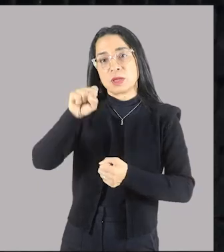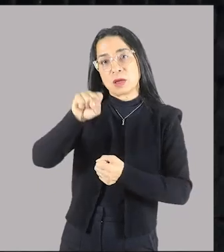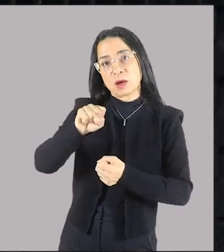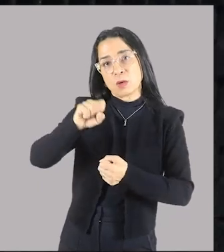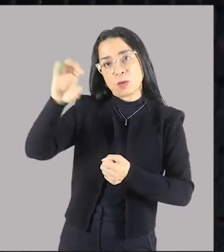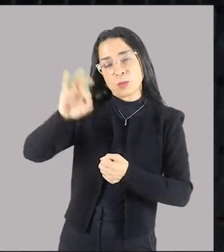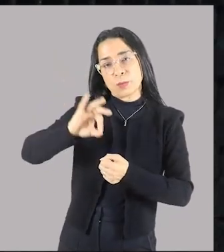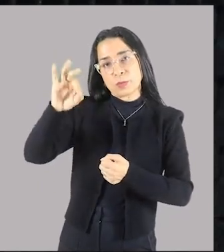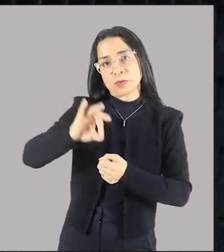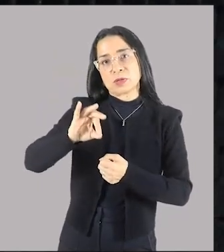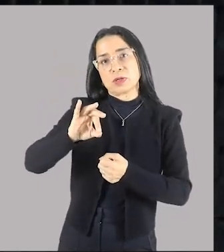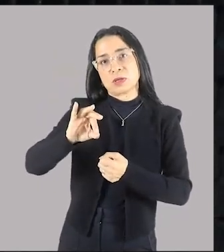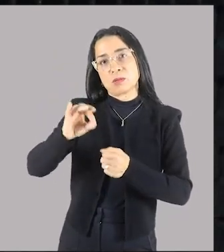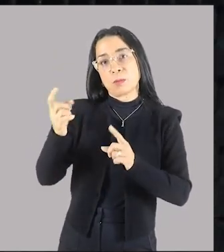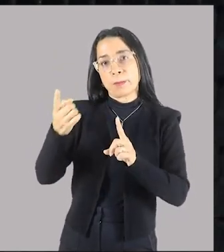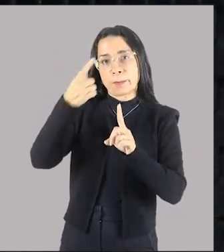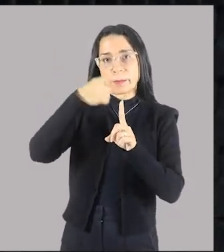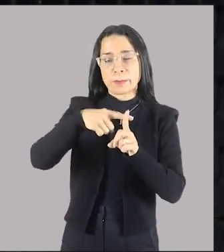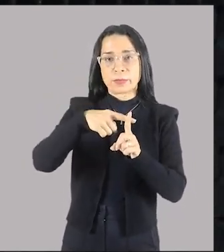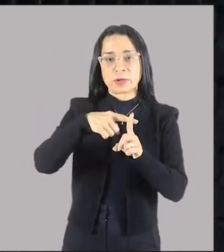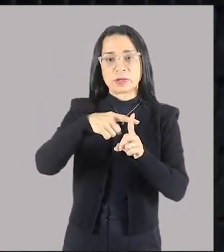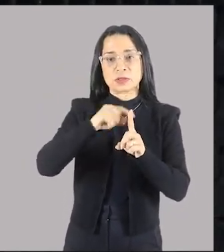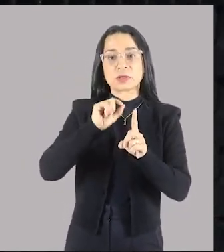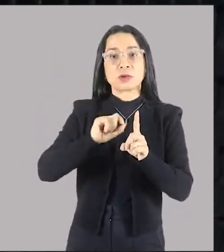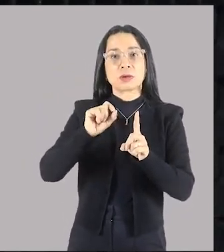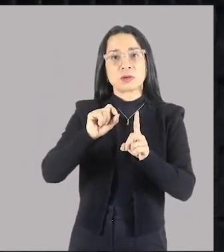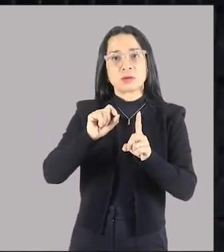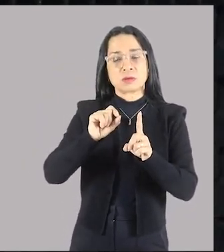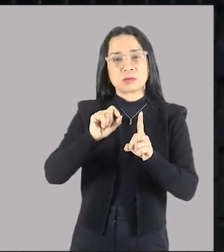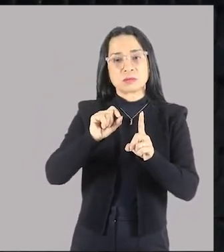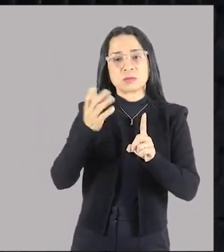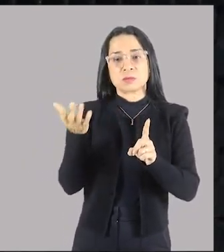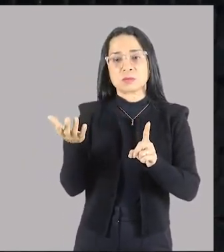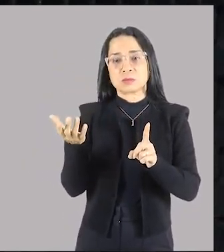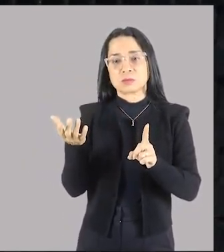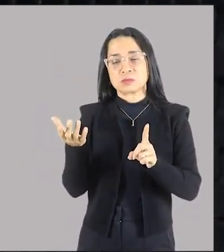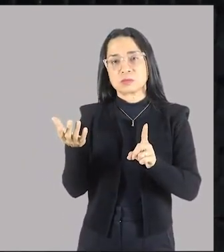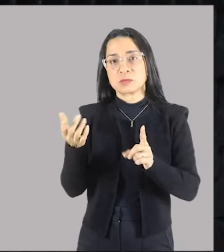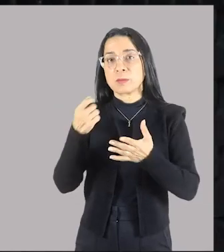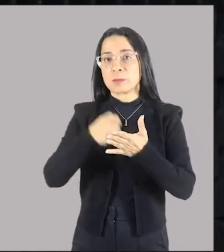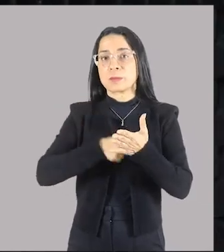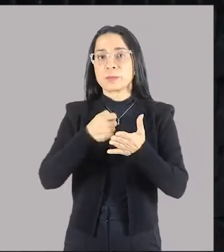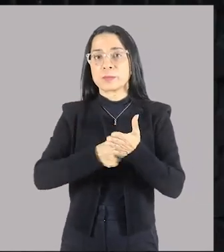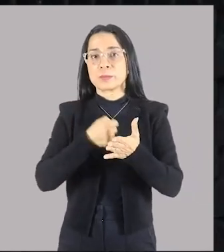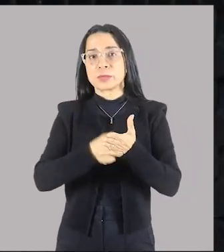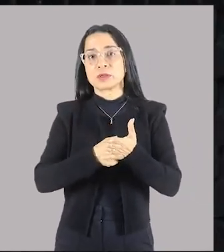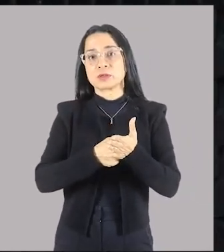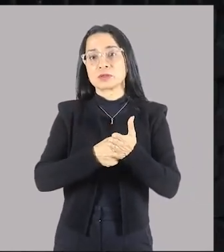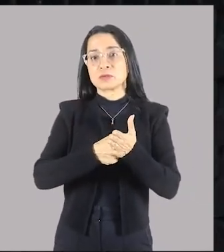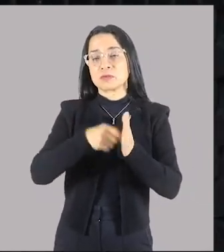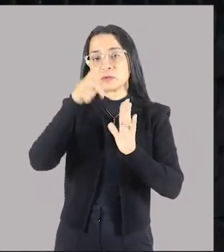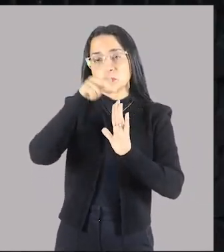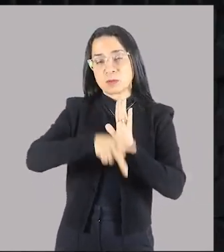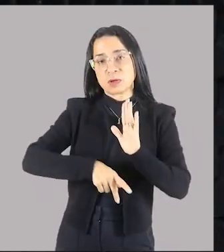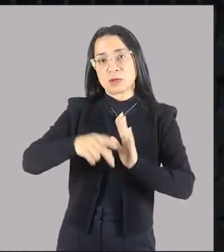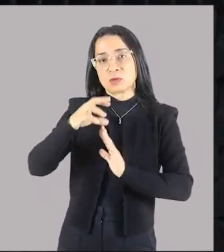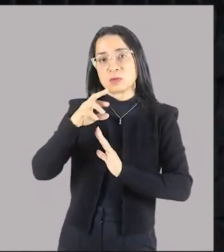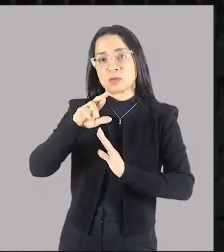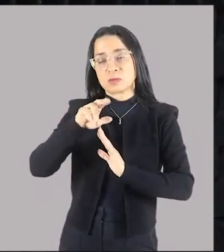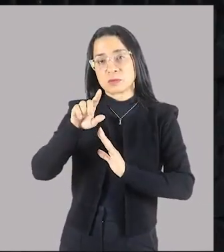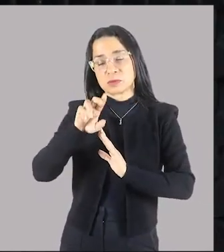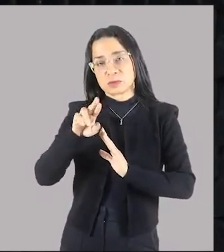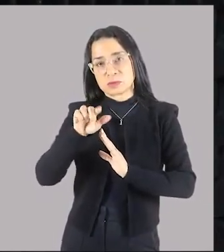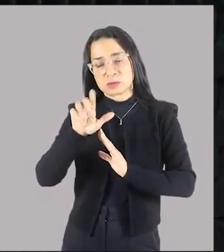mais. O gatilho seria disparado. É uma tentativa do Plano Cruzado de segurar a inflação. Além